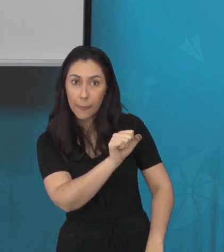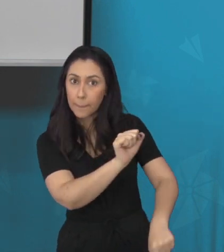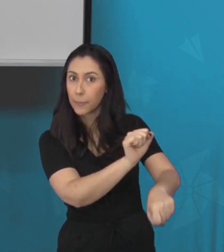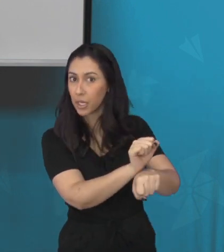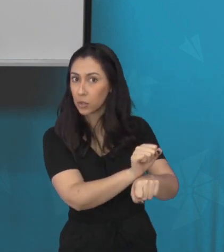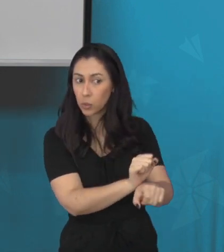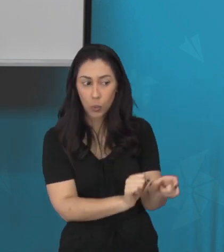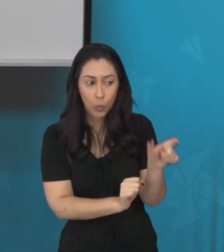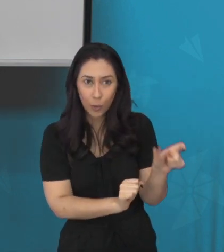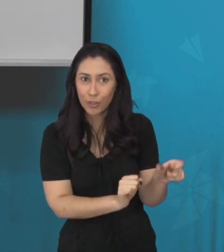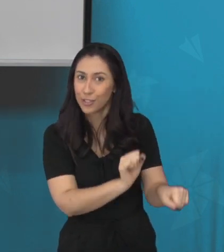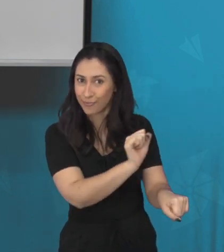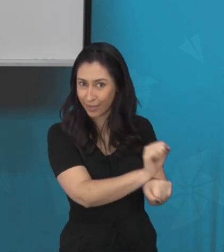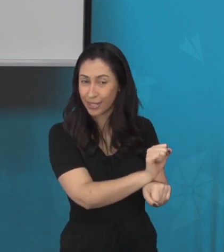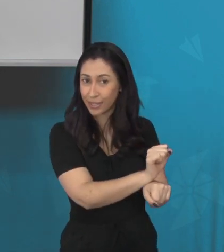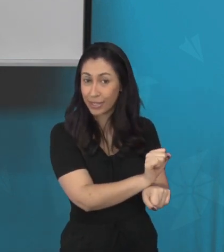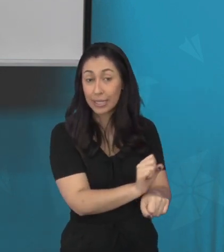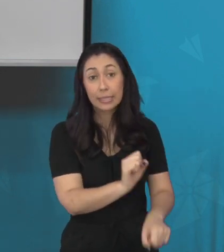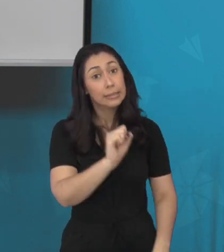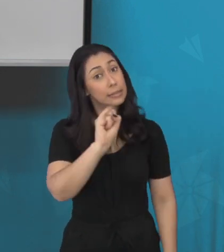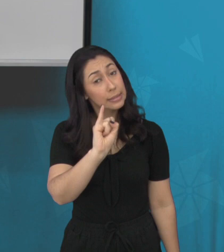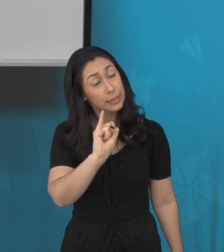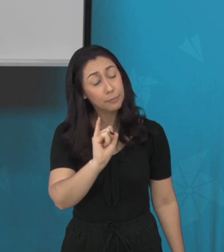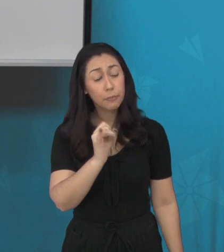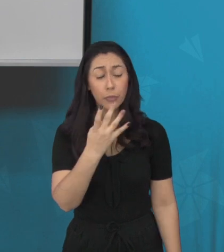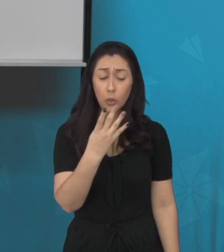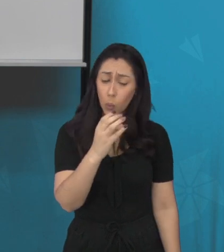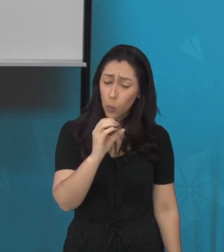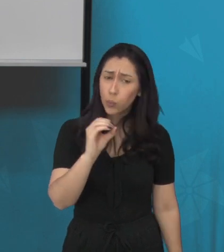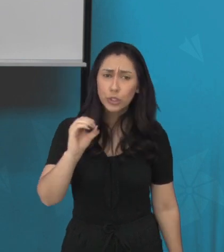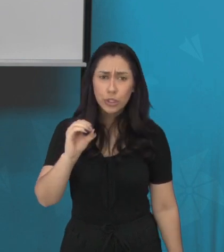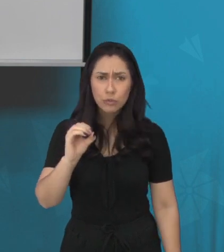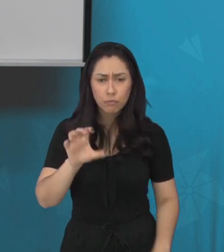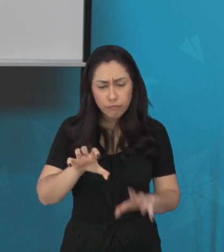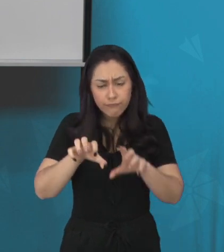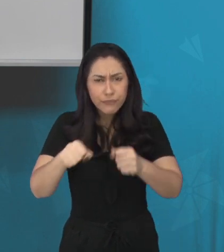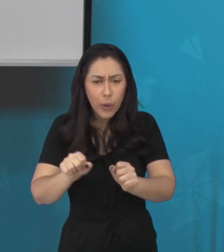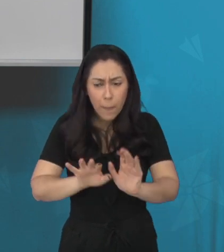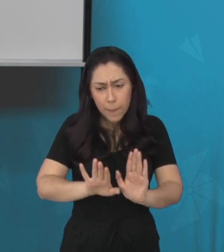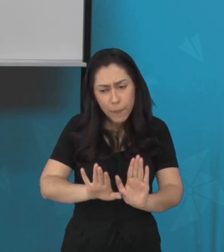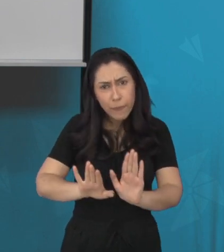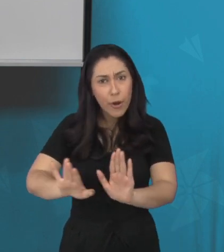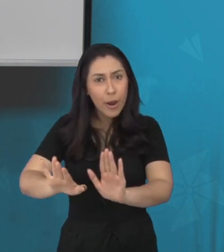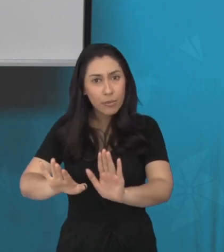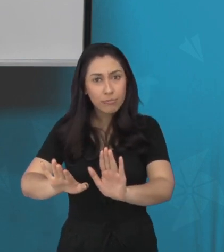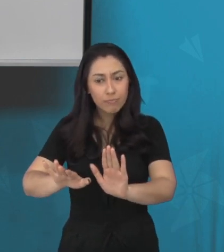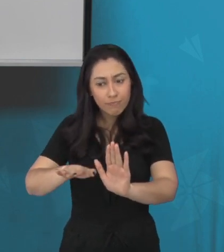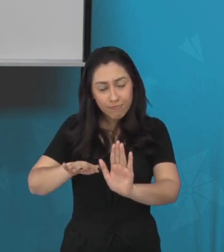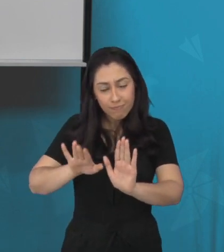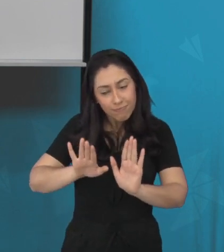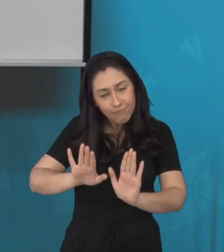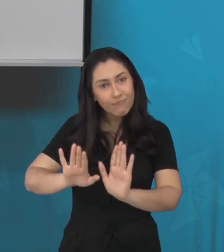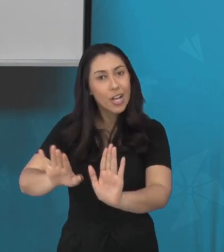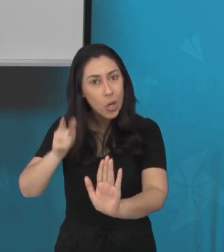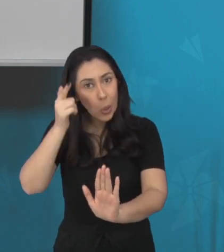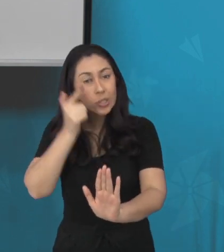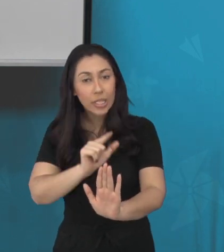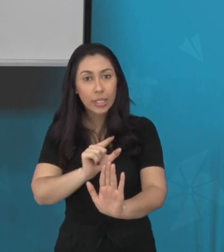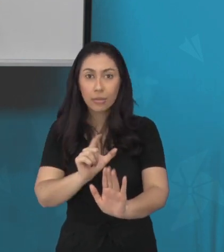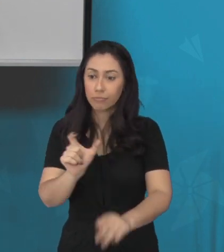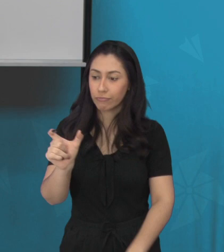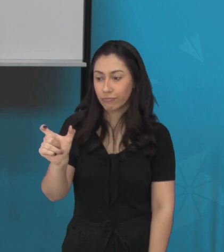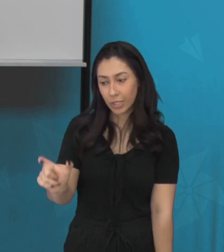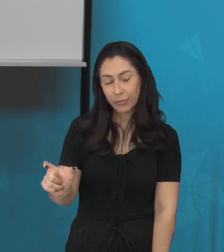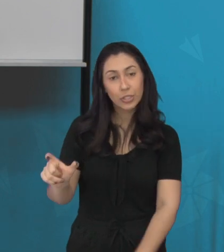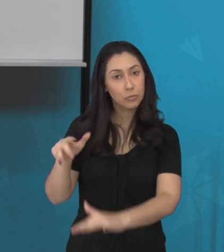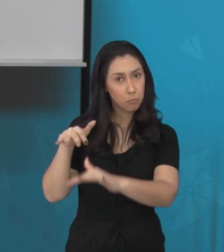de atrito estático. Se ele com 400 newtons passa a se movimentar, a gente tem que usar o coeficiente de atrito cinético.